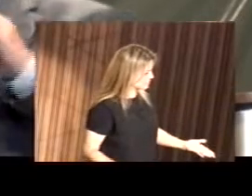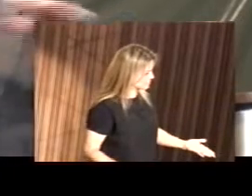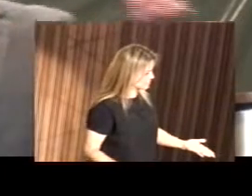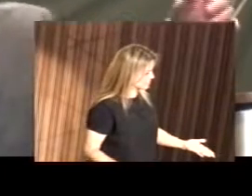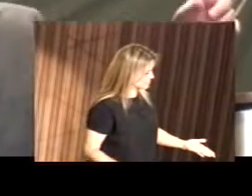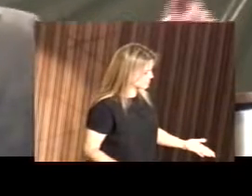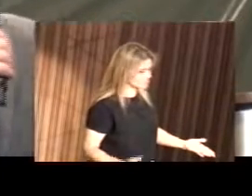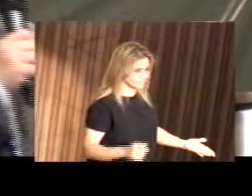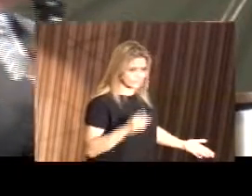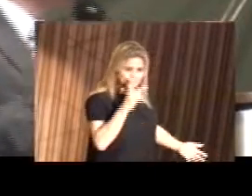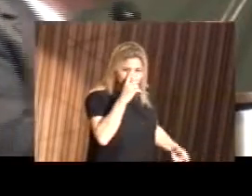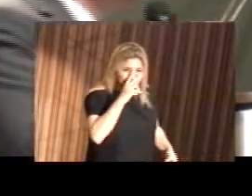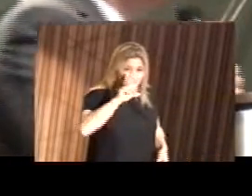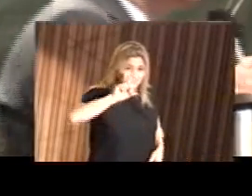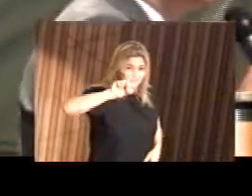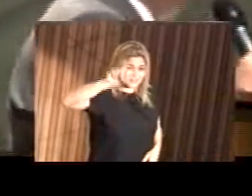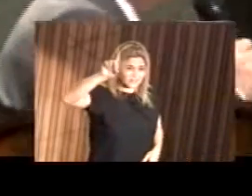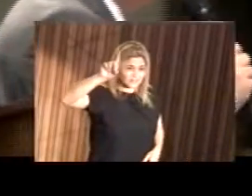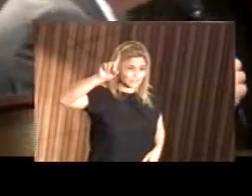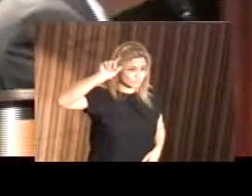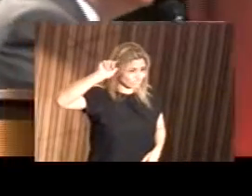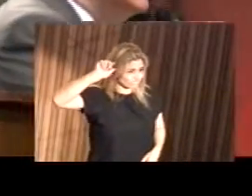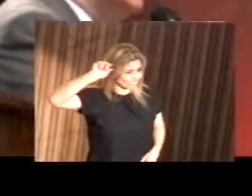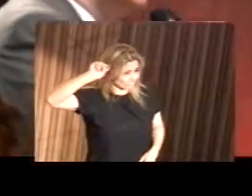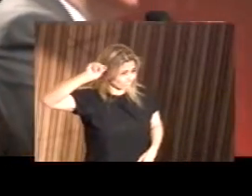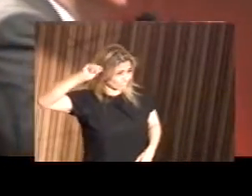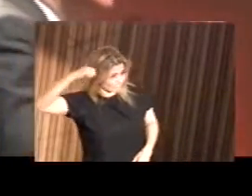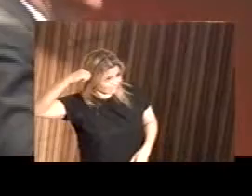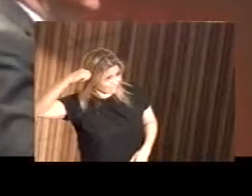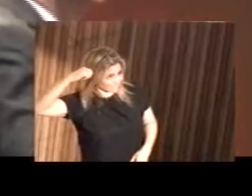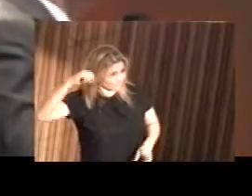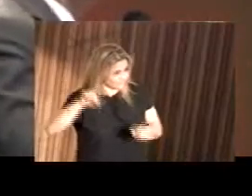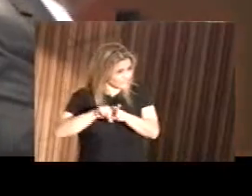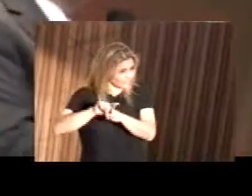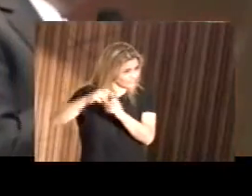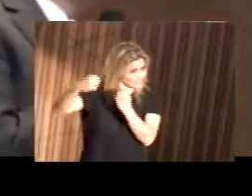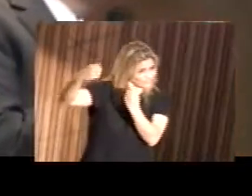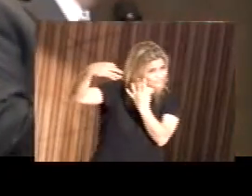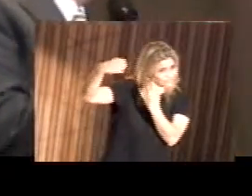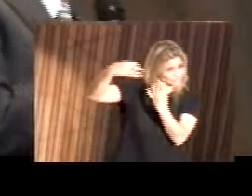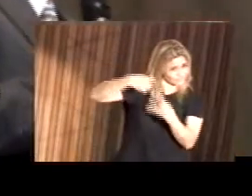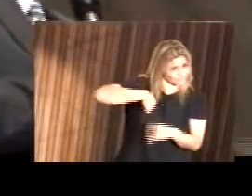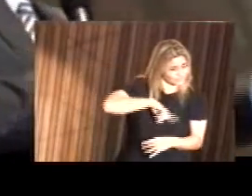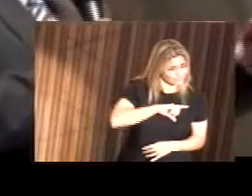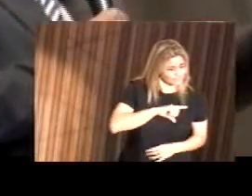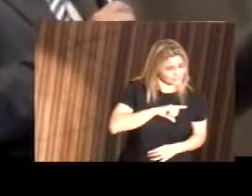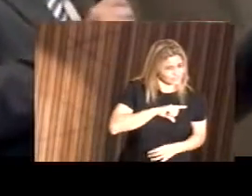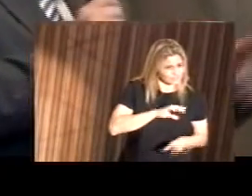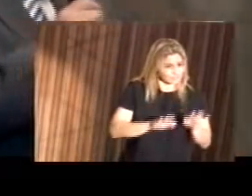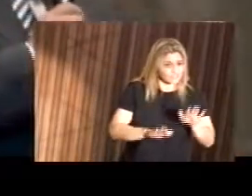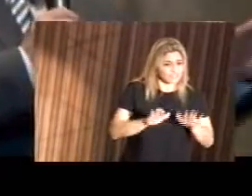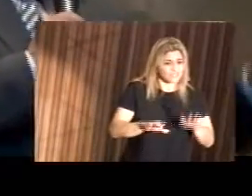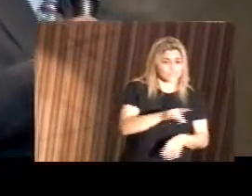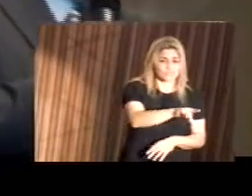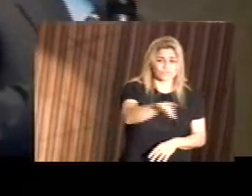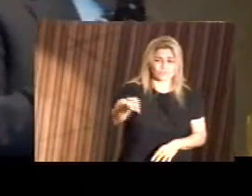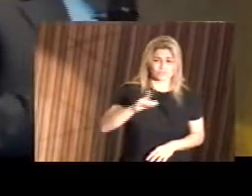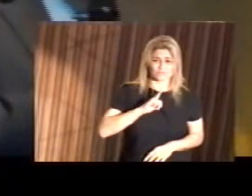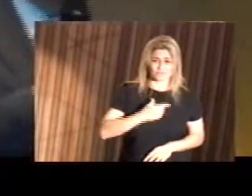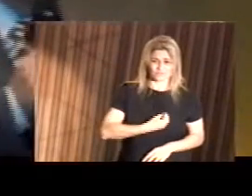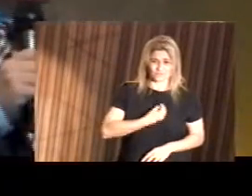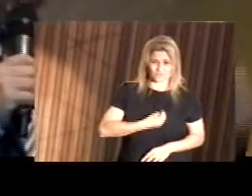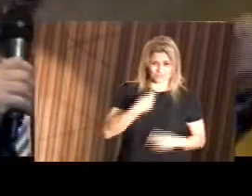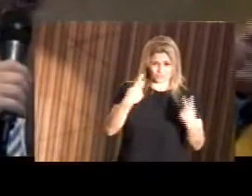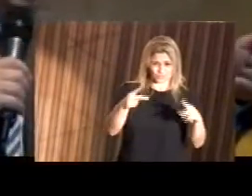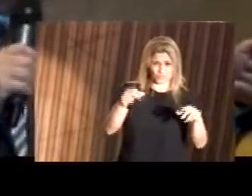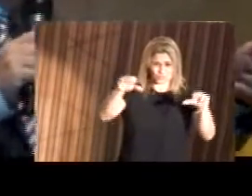Quando Deus disciplina a nossa vida, Ele volta a nos dar oportunidades. Às vezes você passou por um tempo horrível na tua